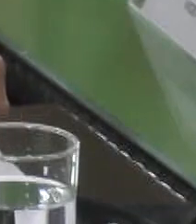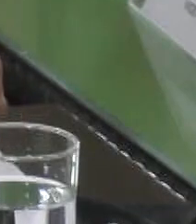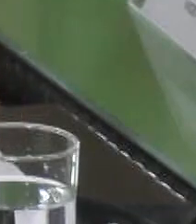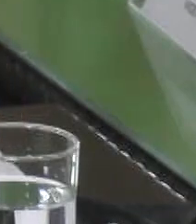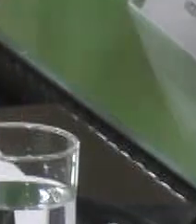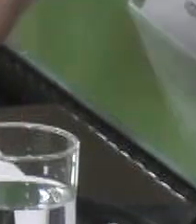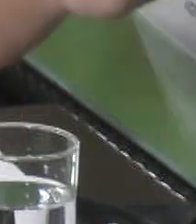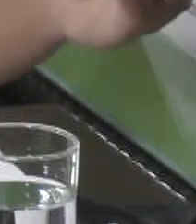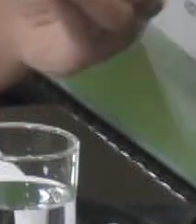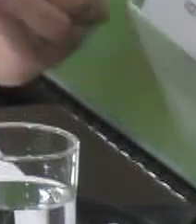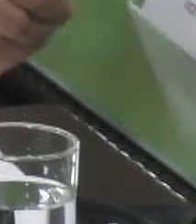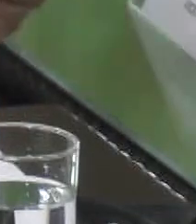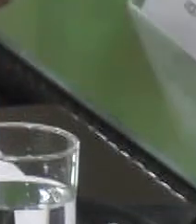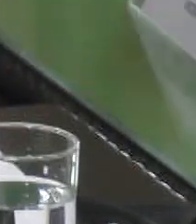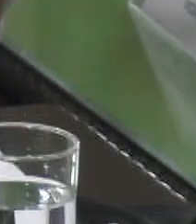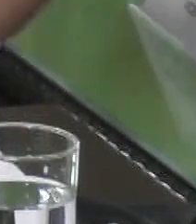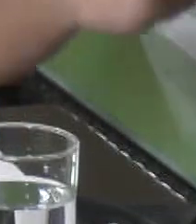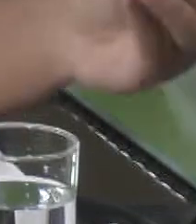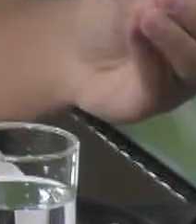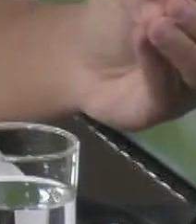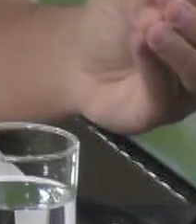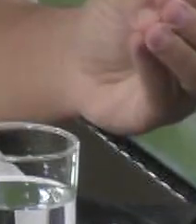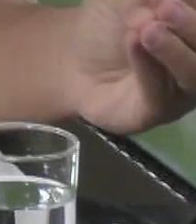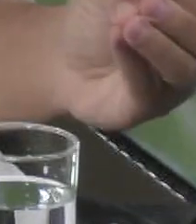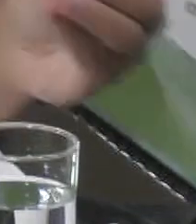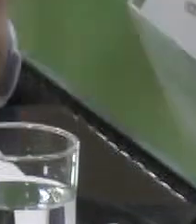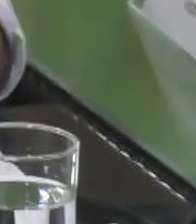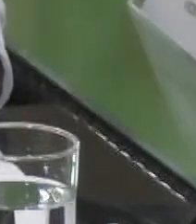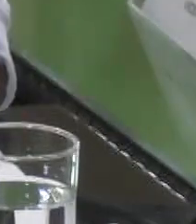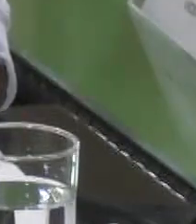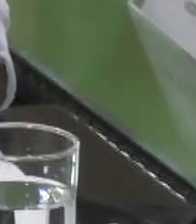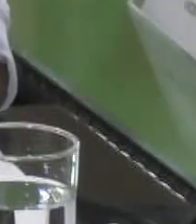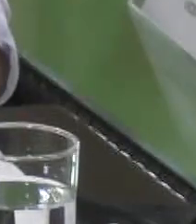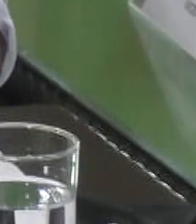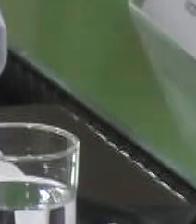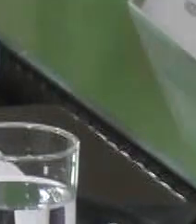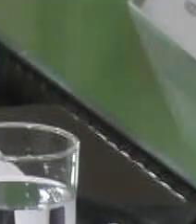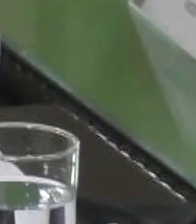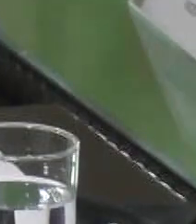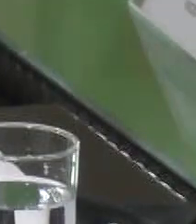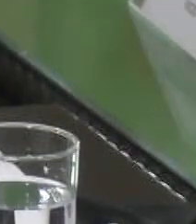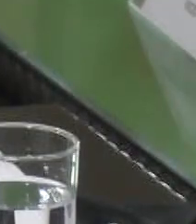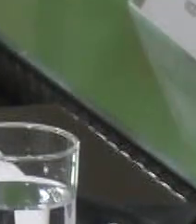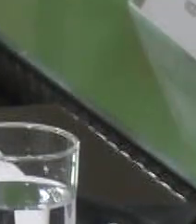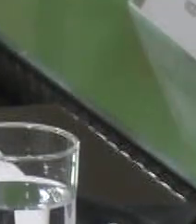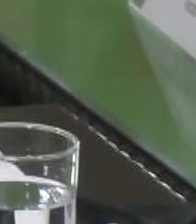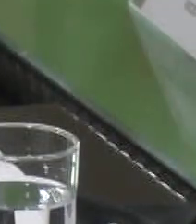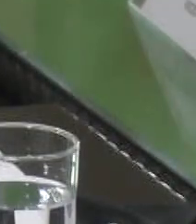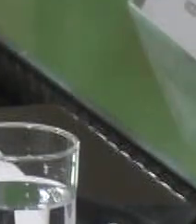algo que agrava o próprio requerimento já protocolado, pois afirma que